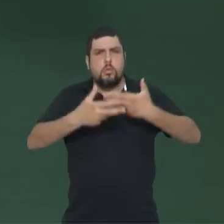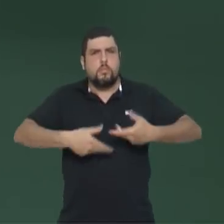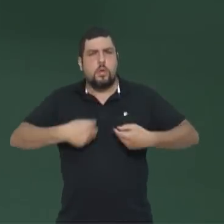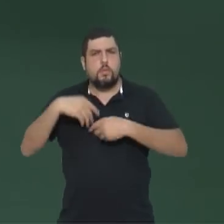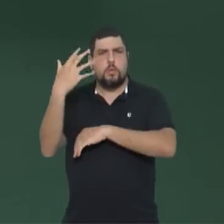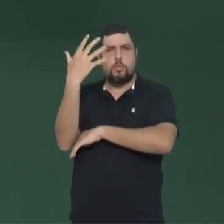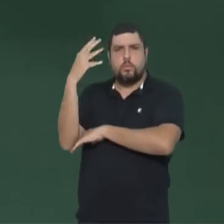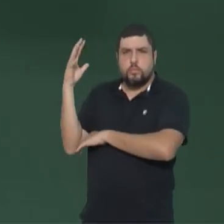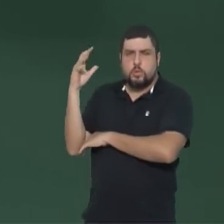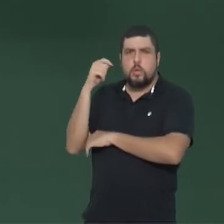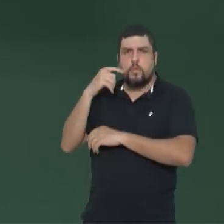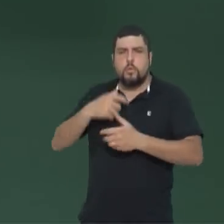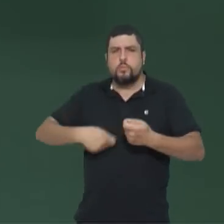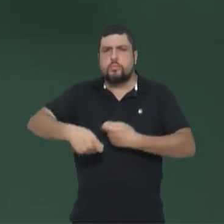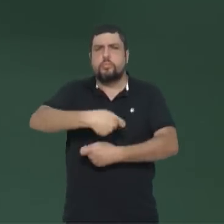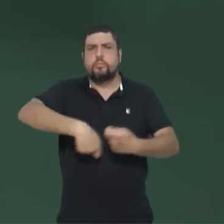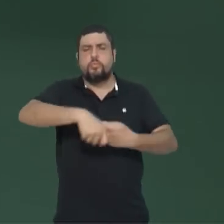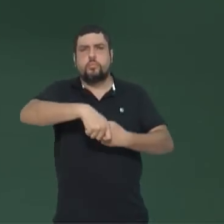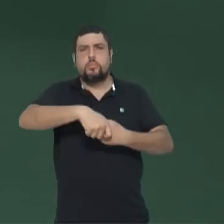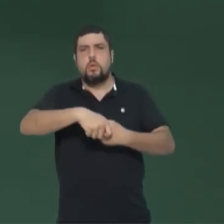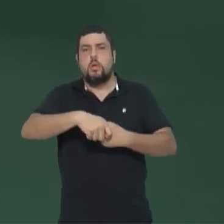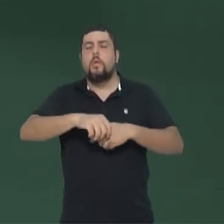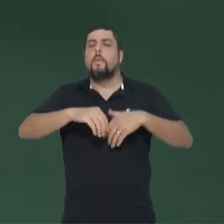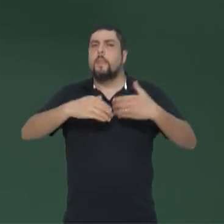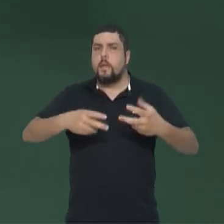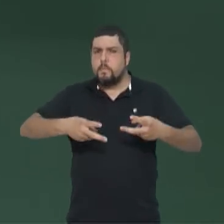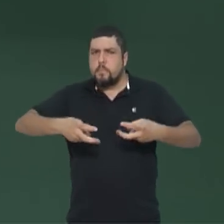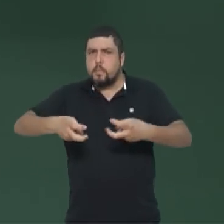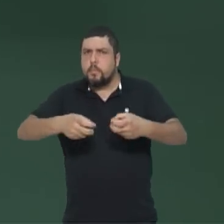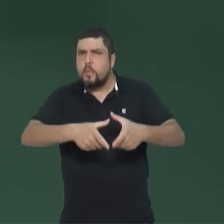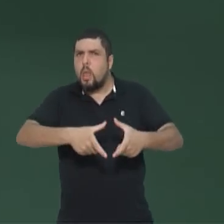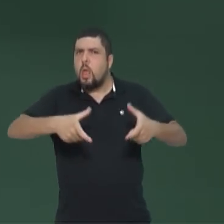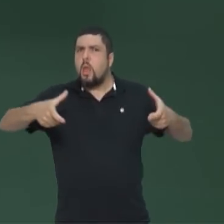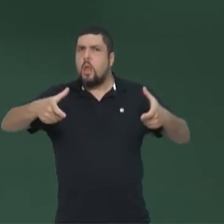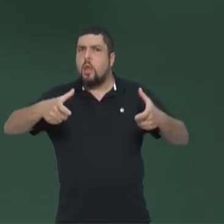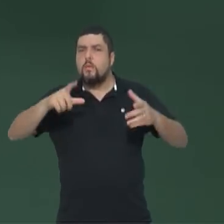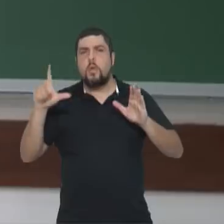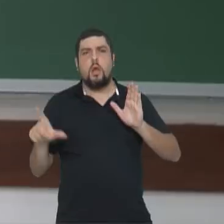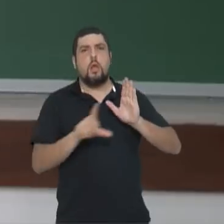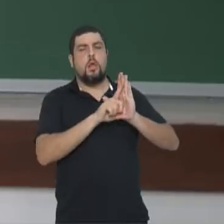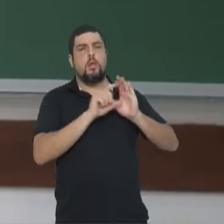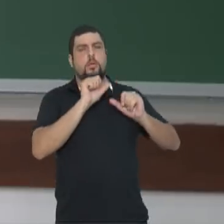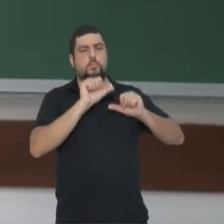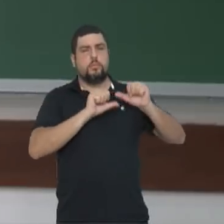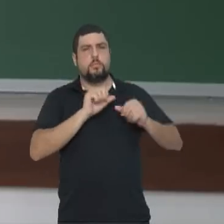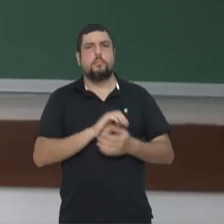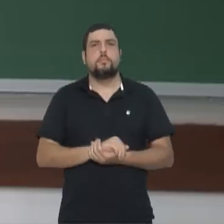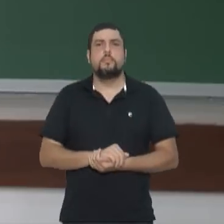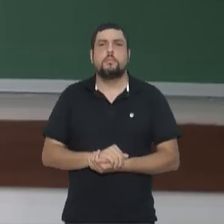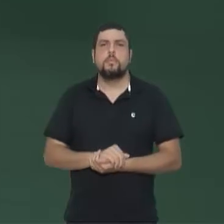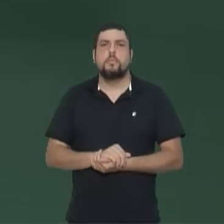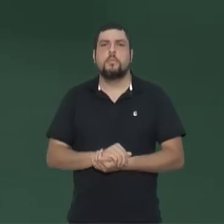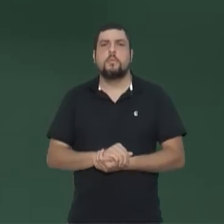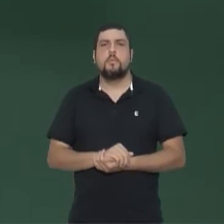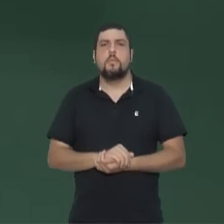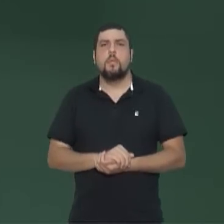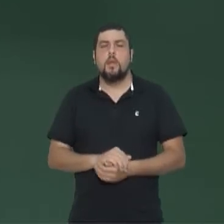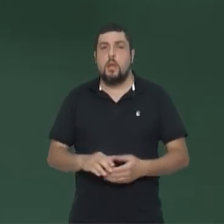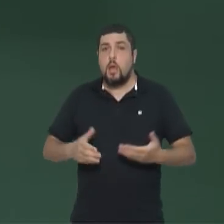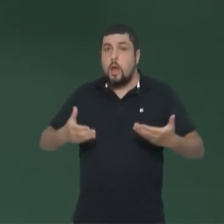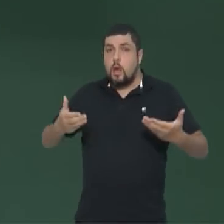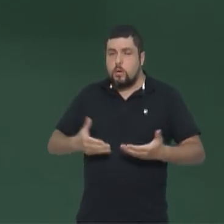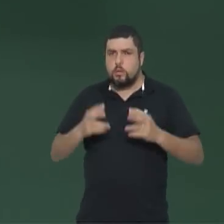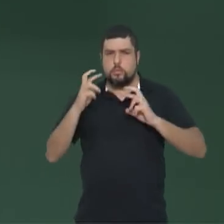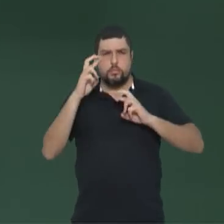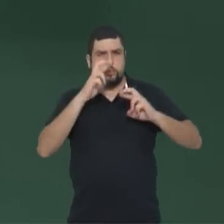que motivou então a mudança na regularização. Agora, nós vamos analisar